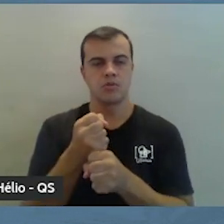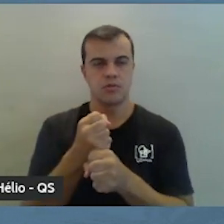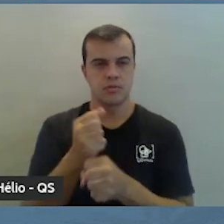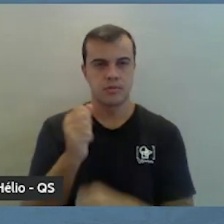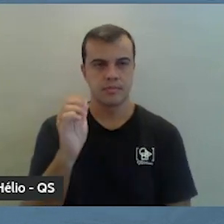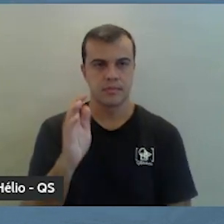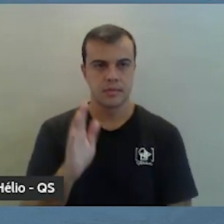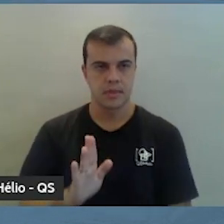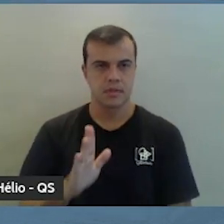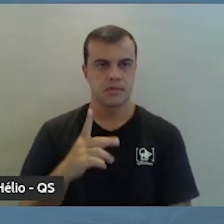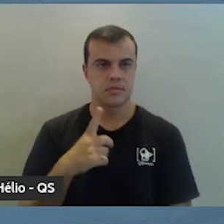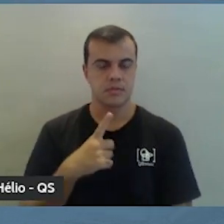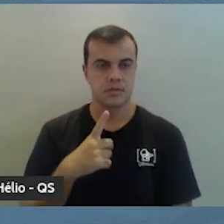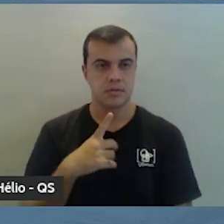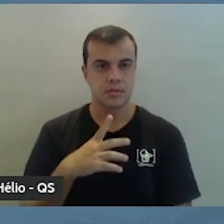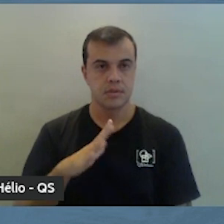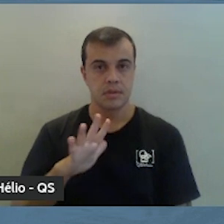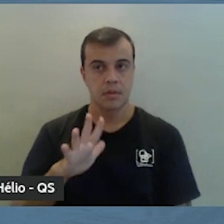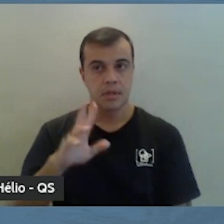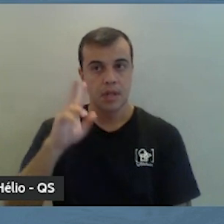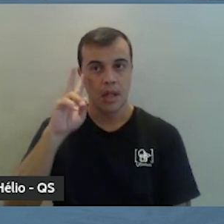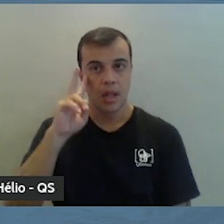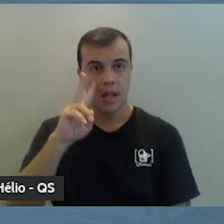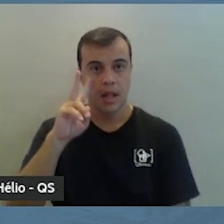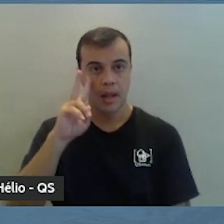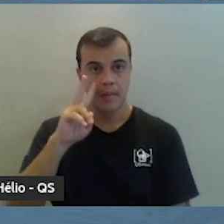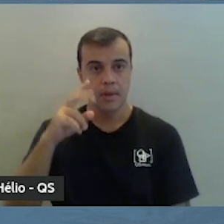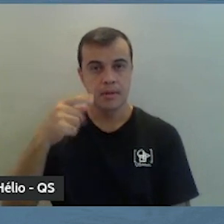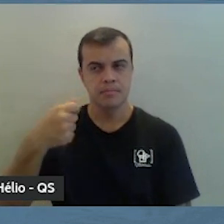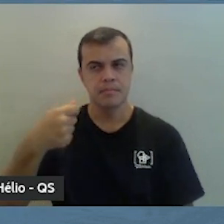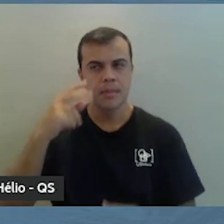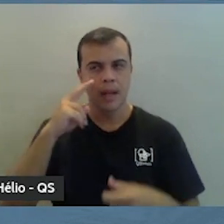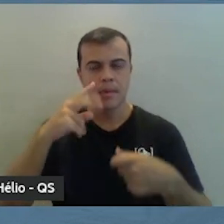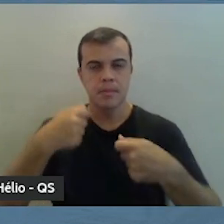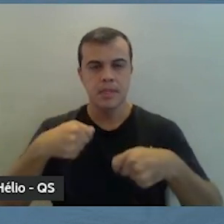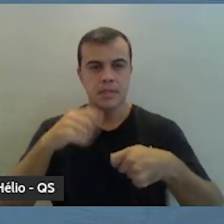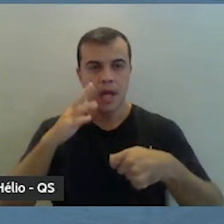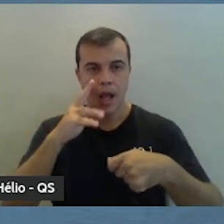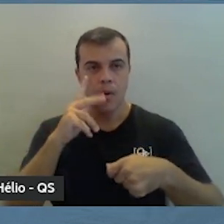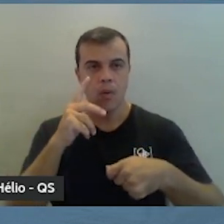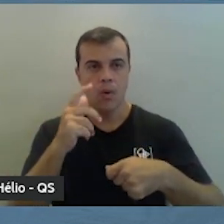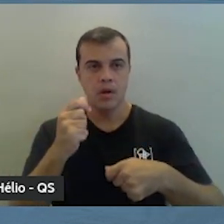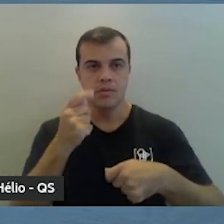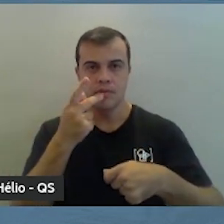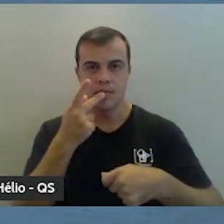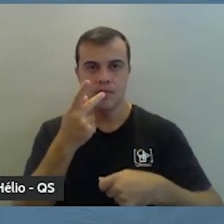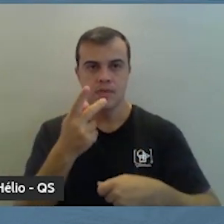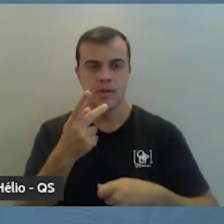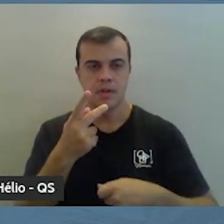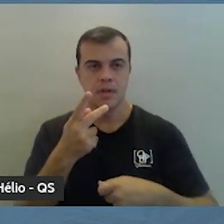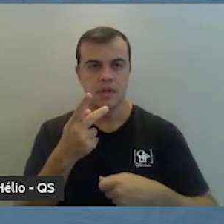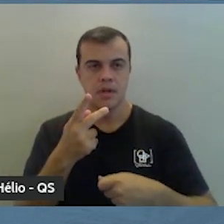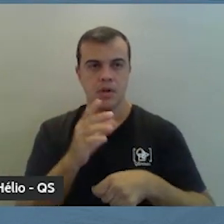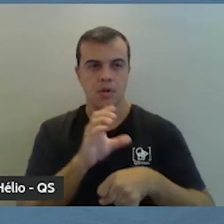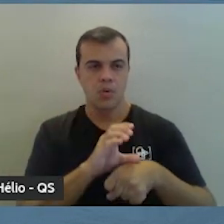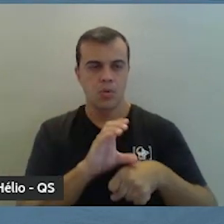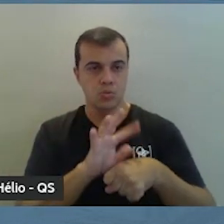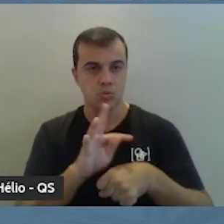Brasil. Mas a gente tem que lembrar, isso é uma coisa que eu acho que eu vou falar o mini curso inteiro.